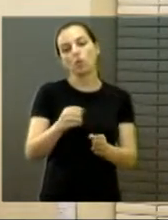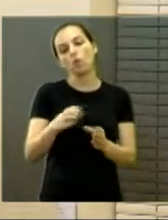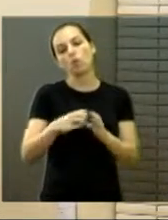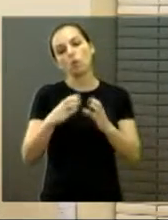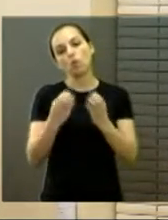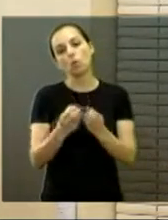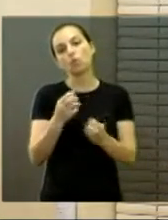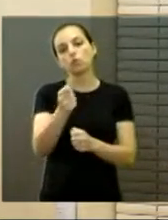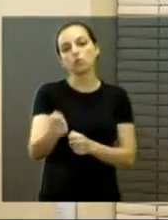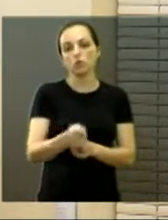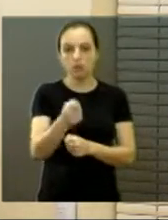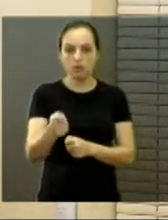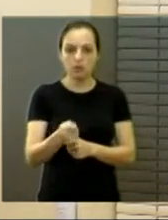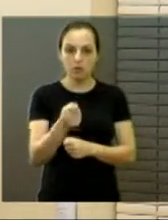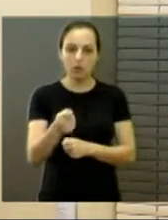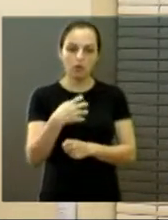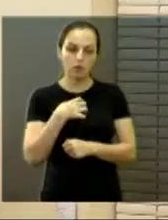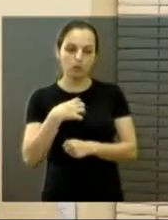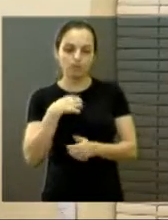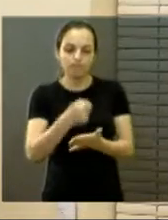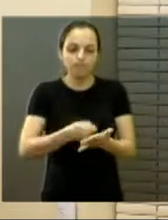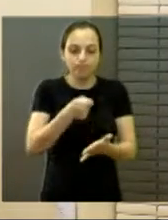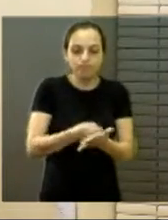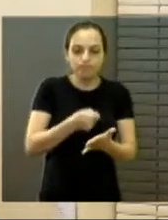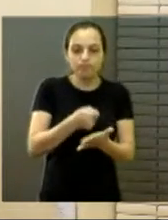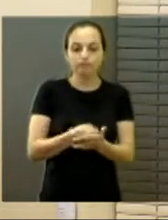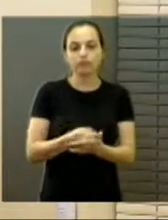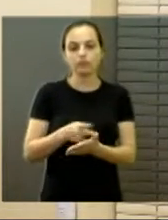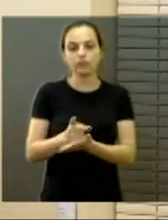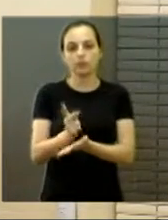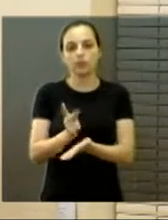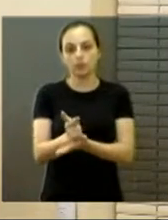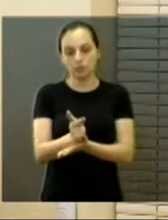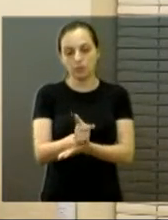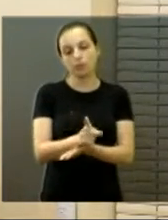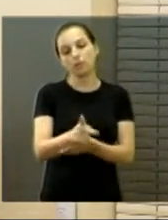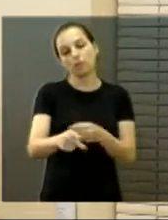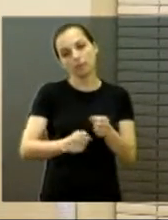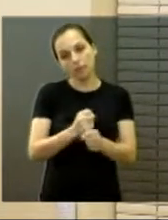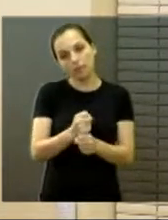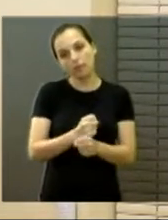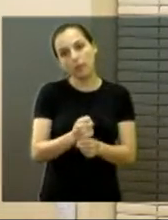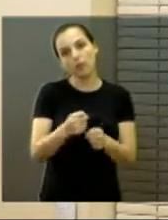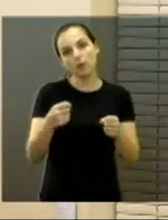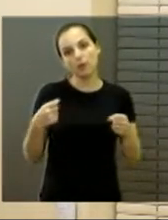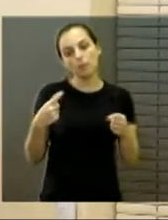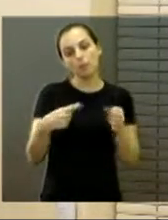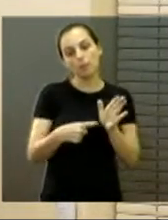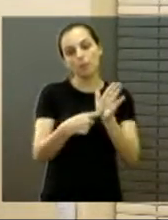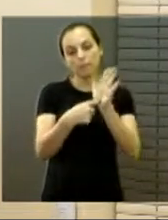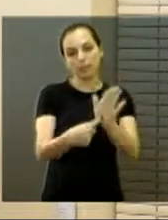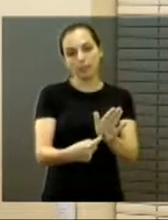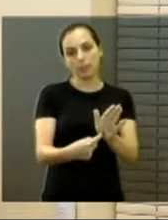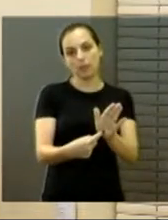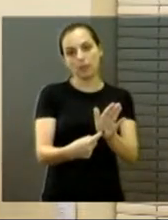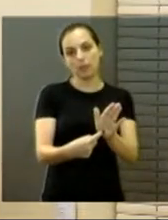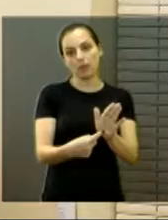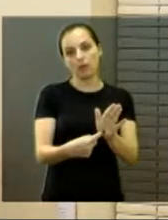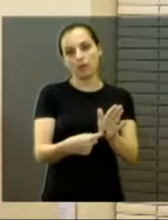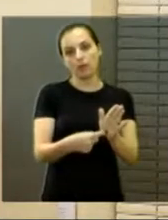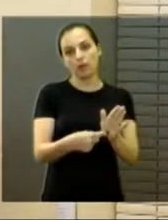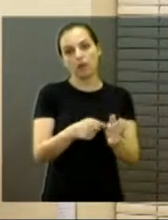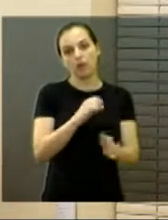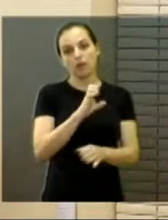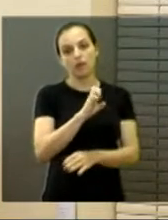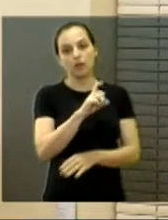Araraquara, às causas a que sempre se empenharam. Nesse ano, por indicação majoritária, a irmã